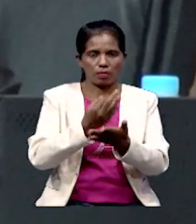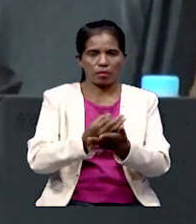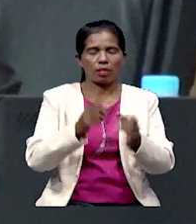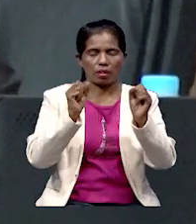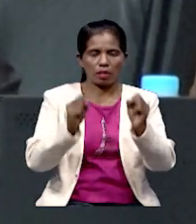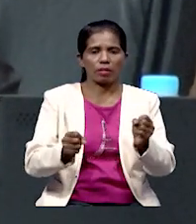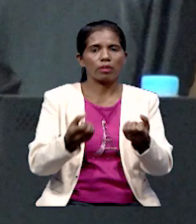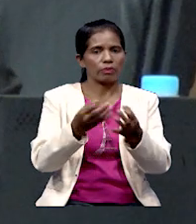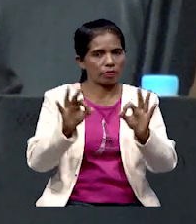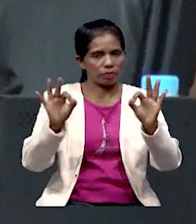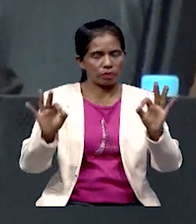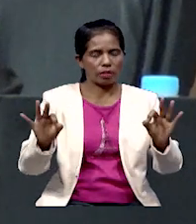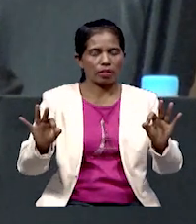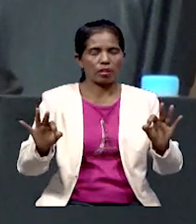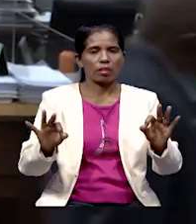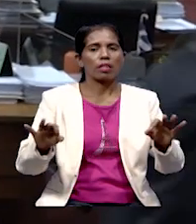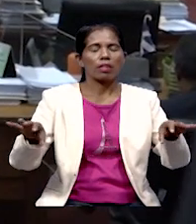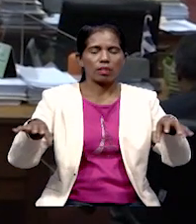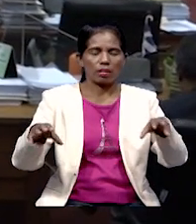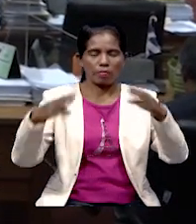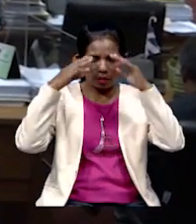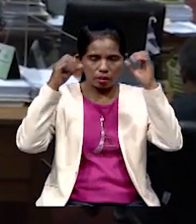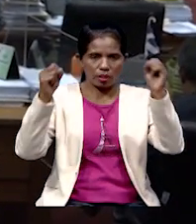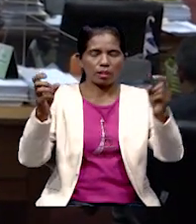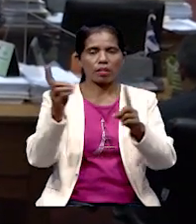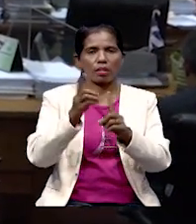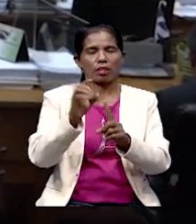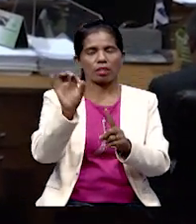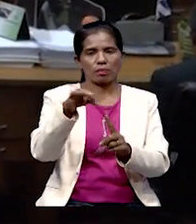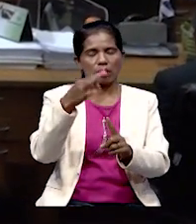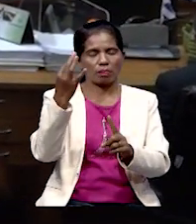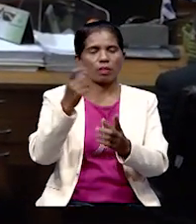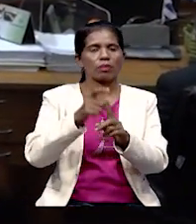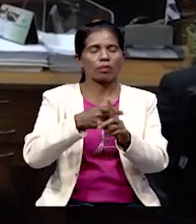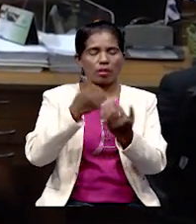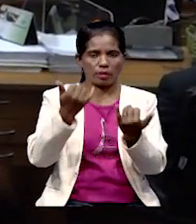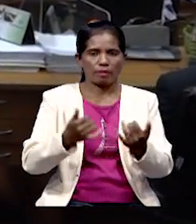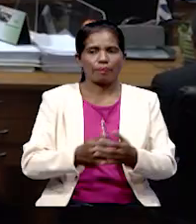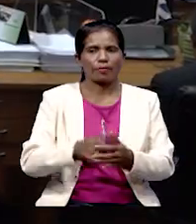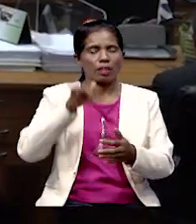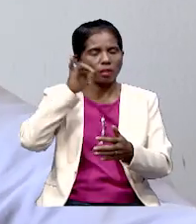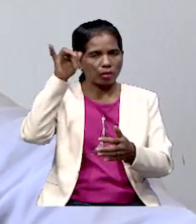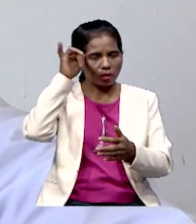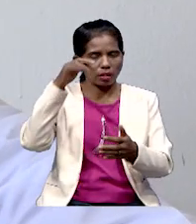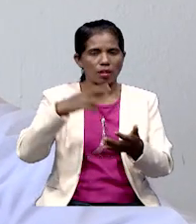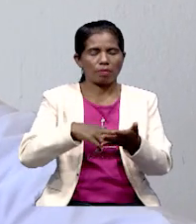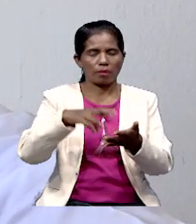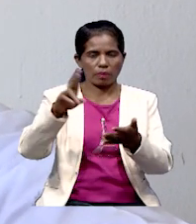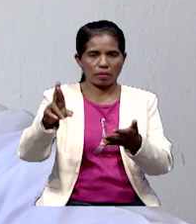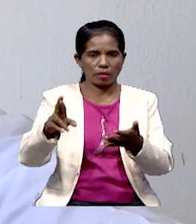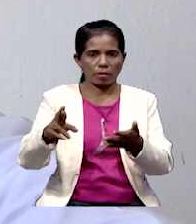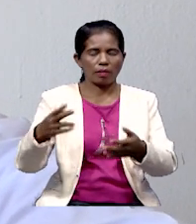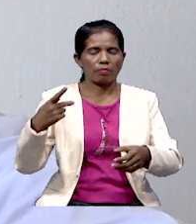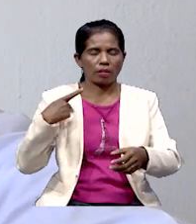antes termina mandato e alorong sanuresensia fulang ne. Orsei que aprova plenário